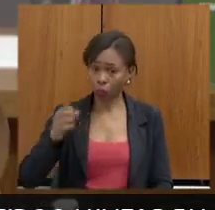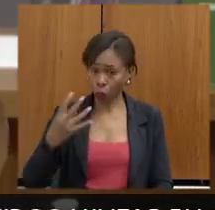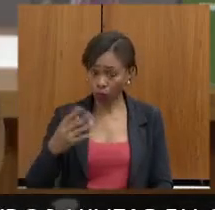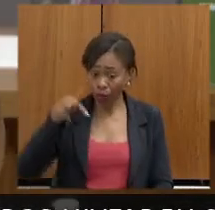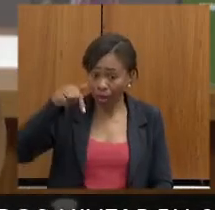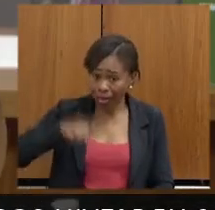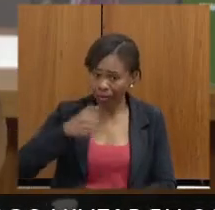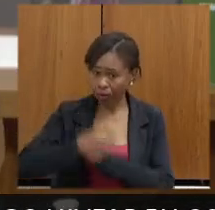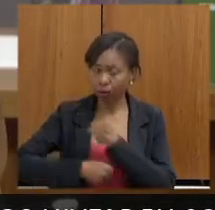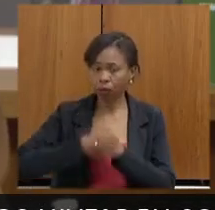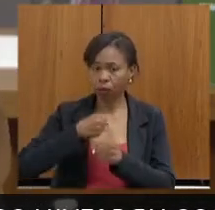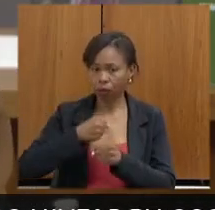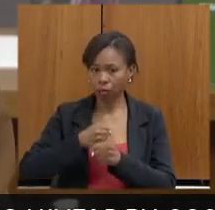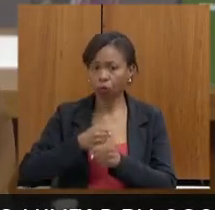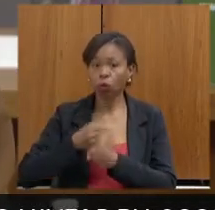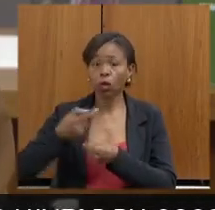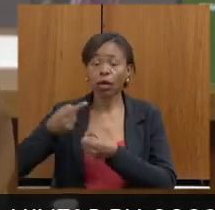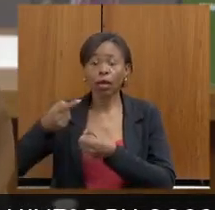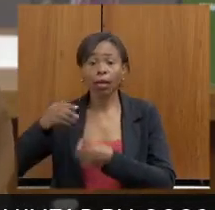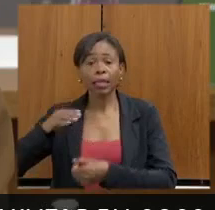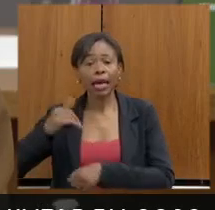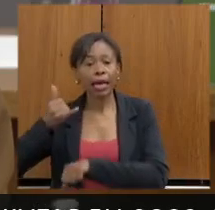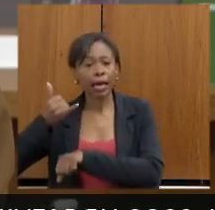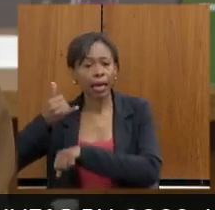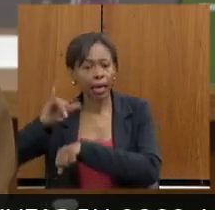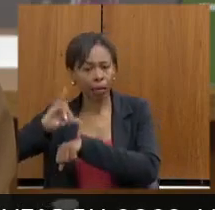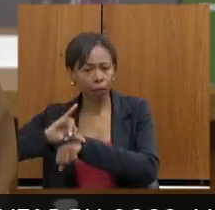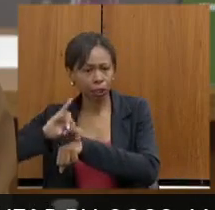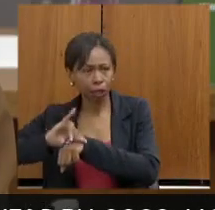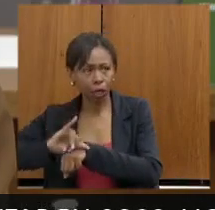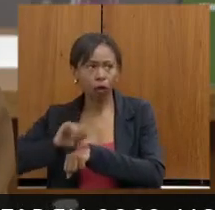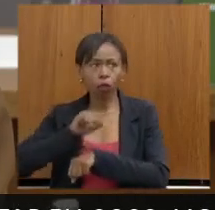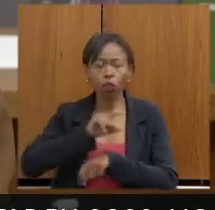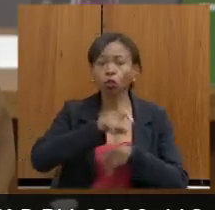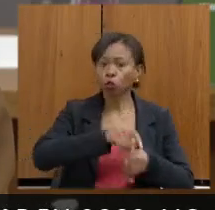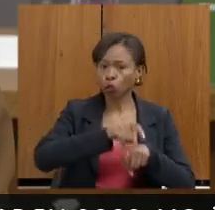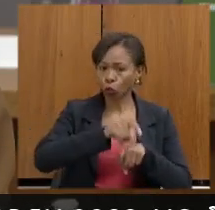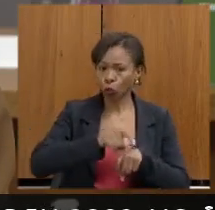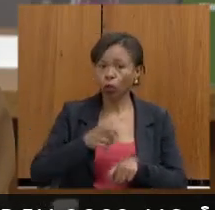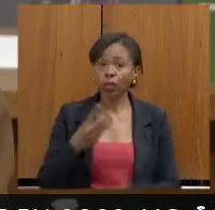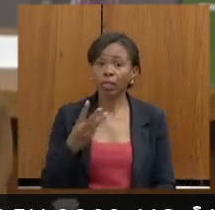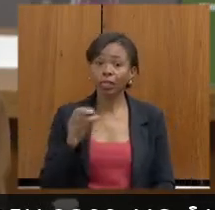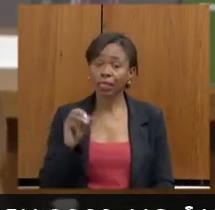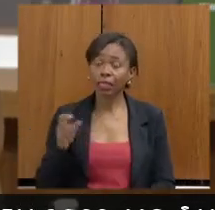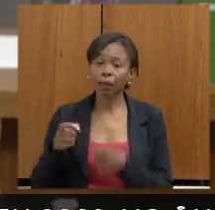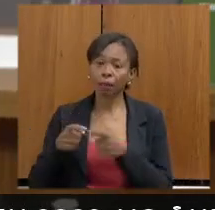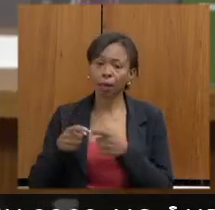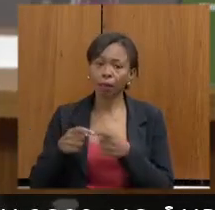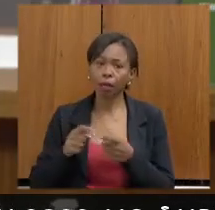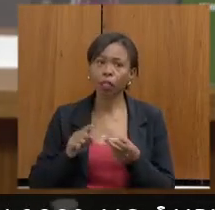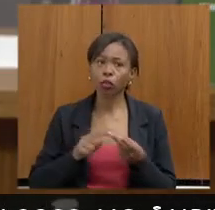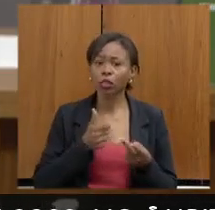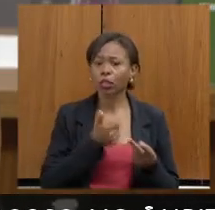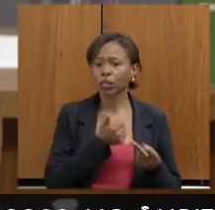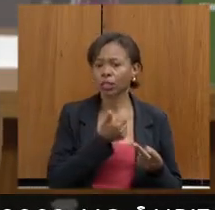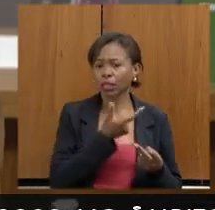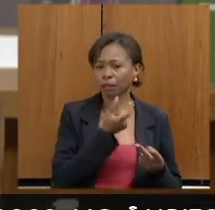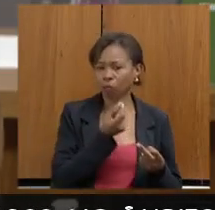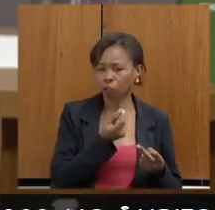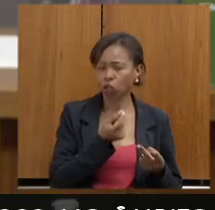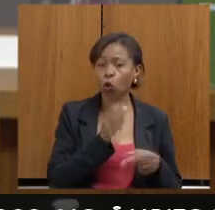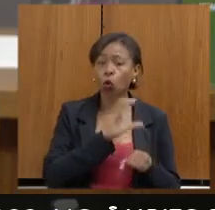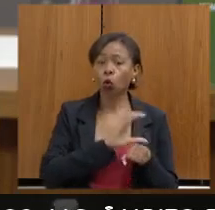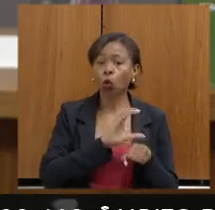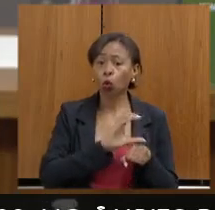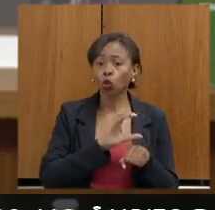inclusão na capital e no interior nós vemos 30 médicos tivemos 120 para o clube oficiais e os demais são todos